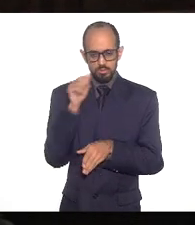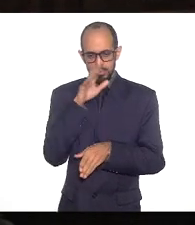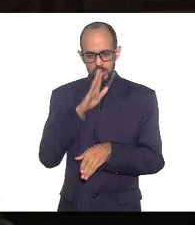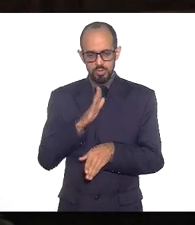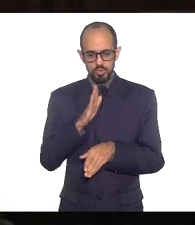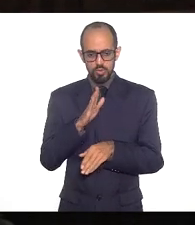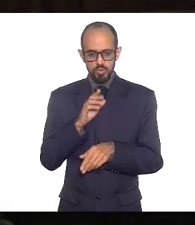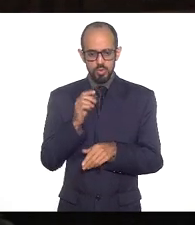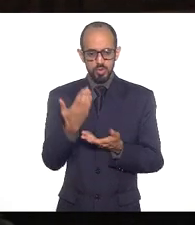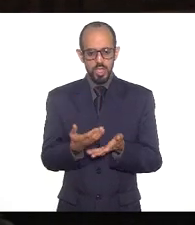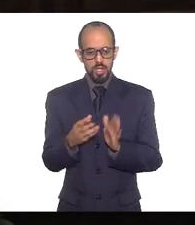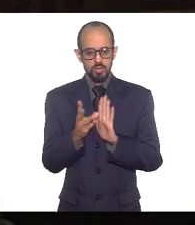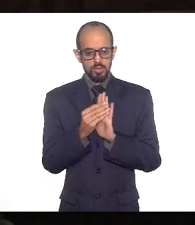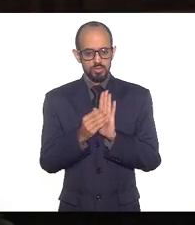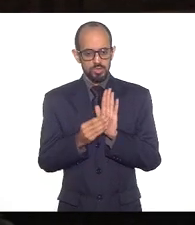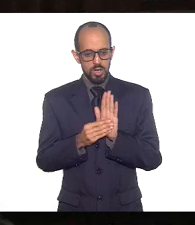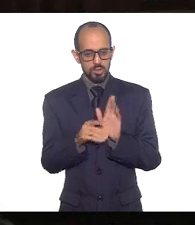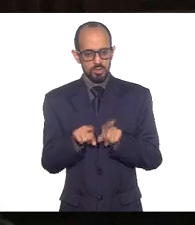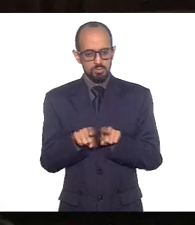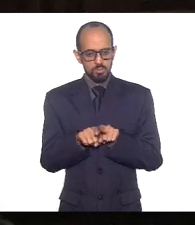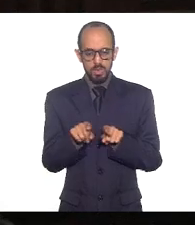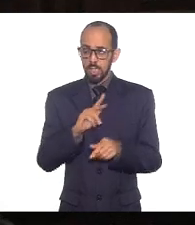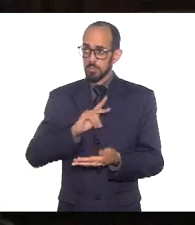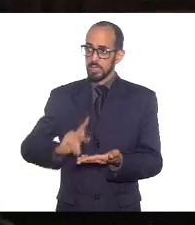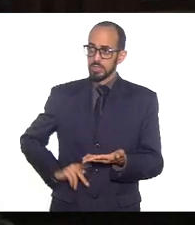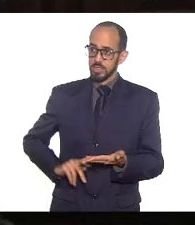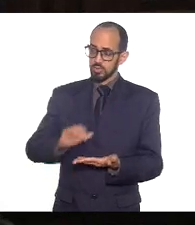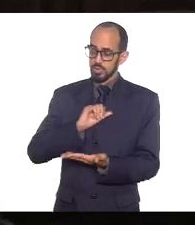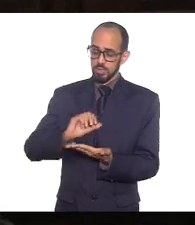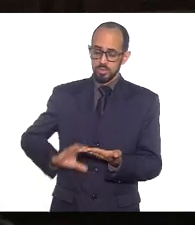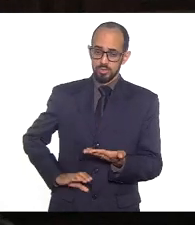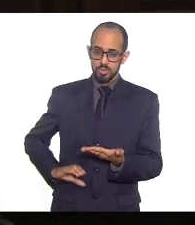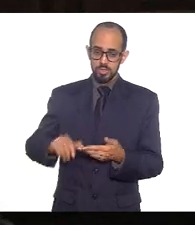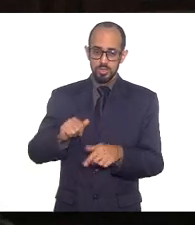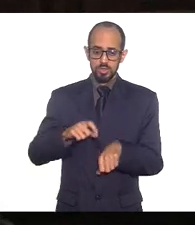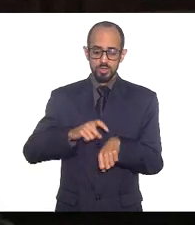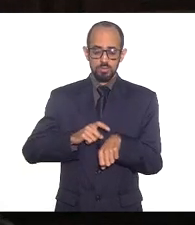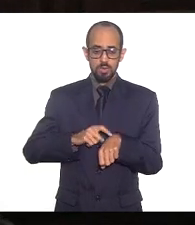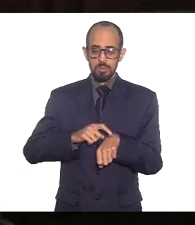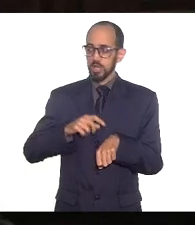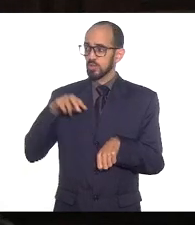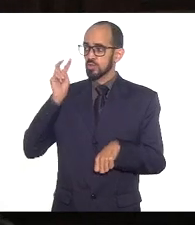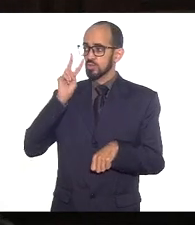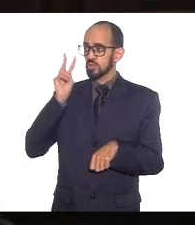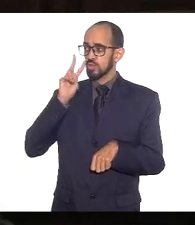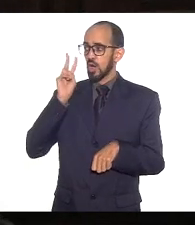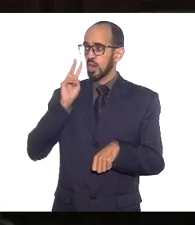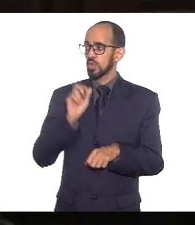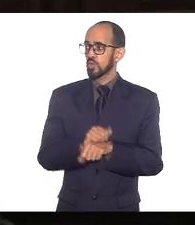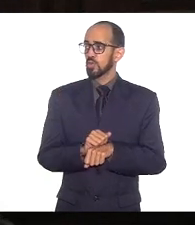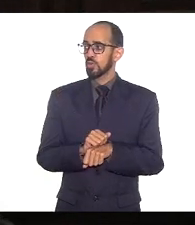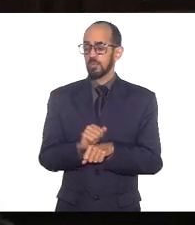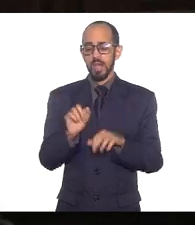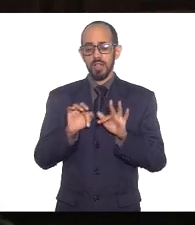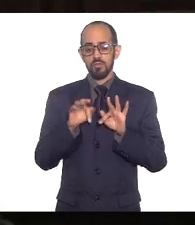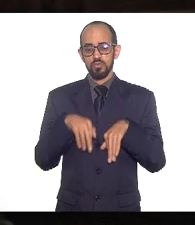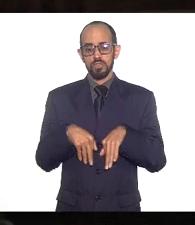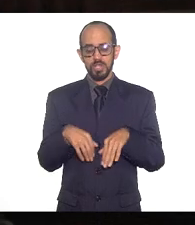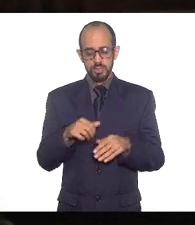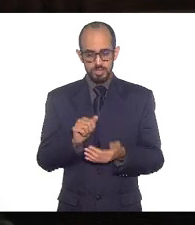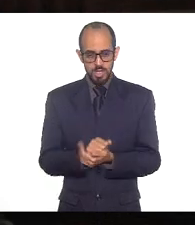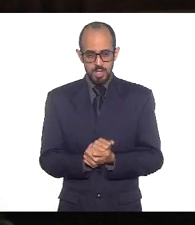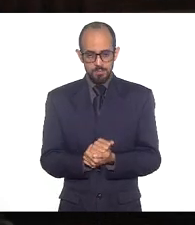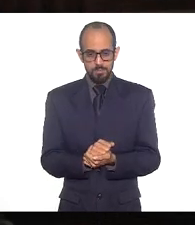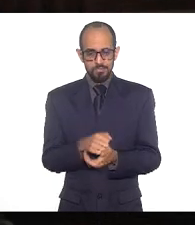registrar a importância da presidência do André Ceciliano e este momento histórico para concluir de fechar